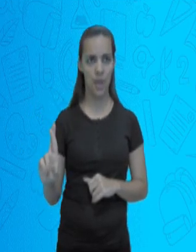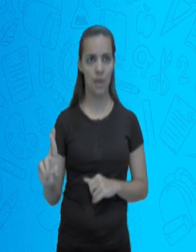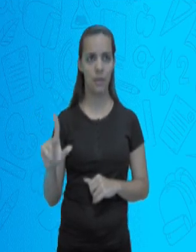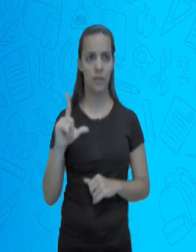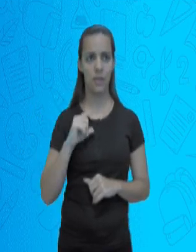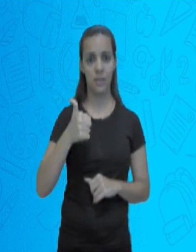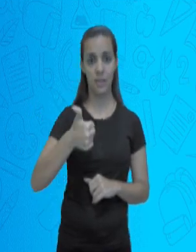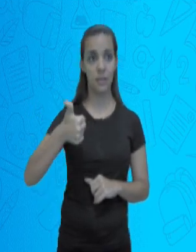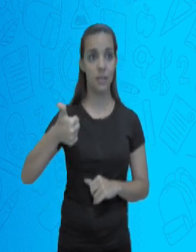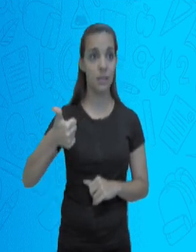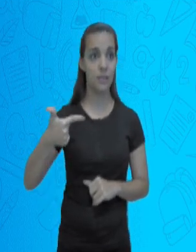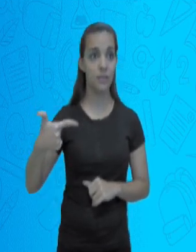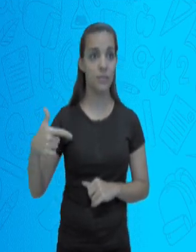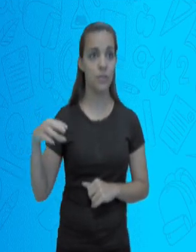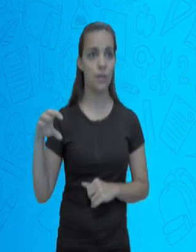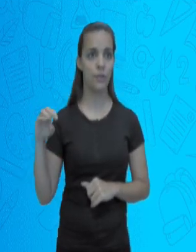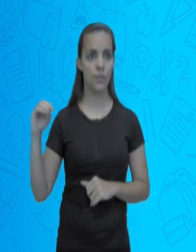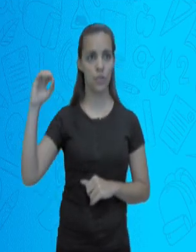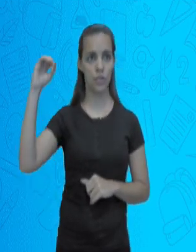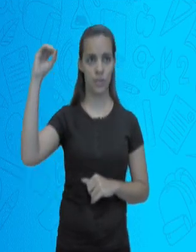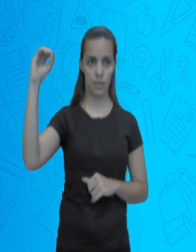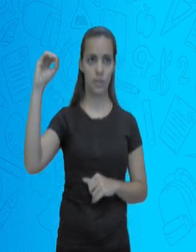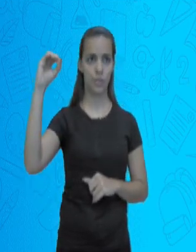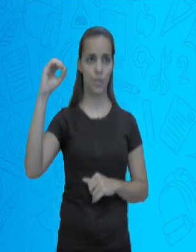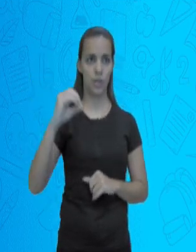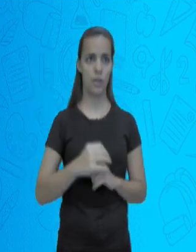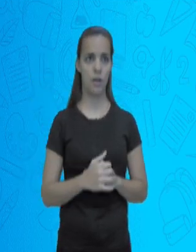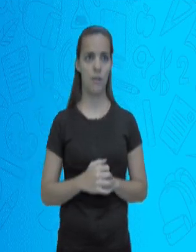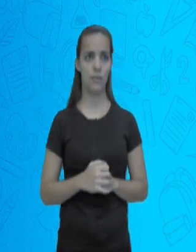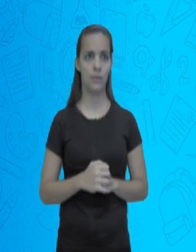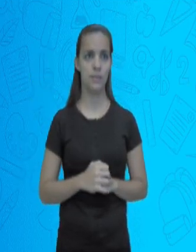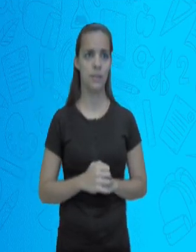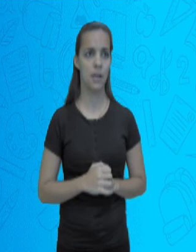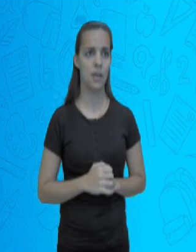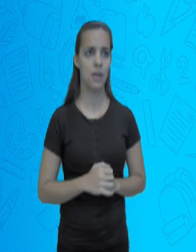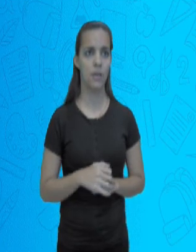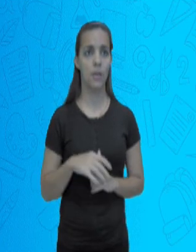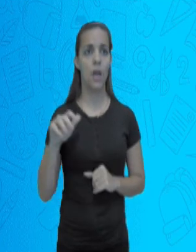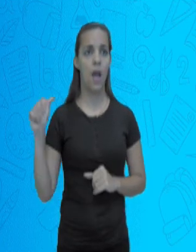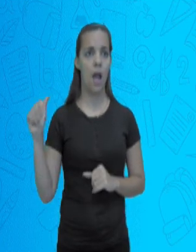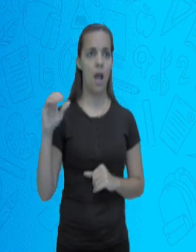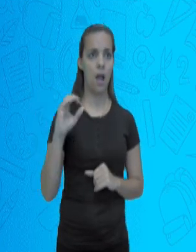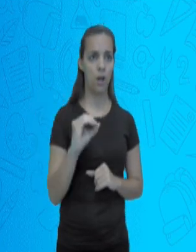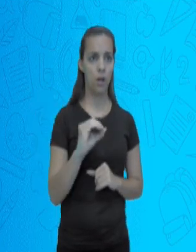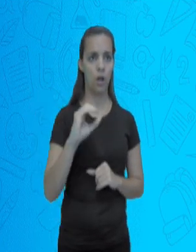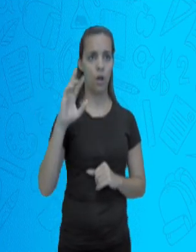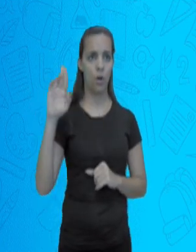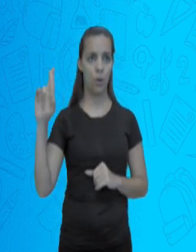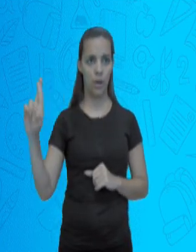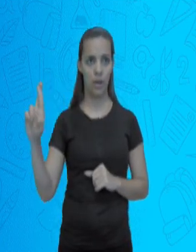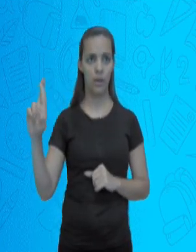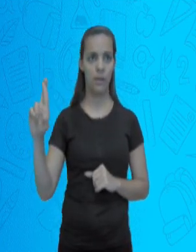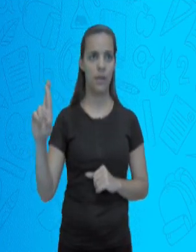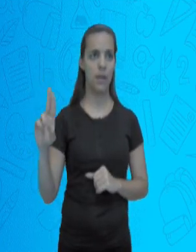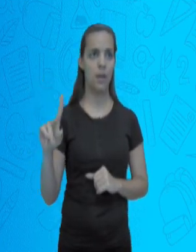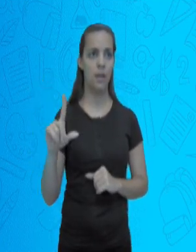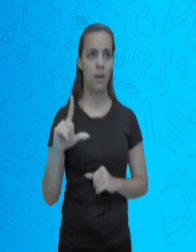20, porque é bissetriz, né? Então, o ângulo AOR e o